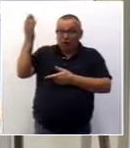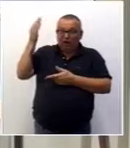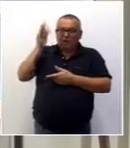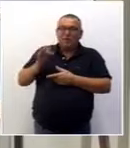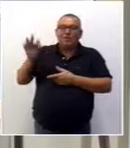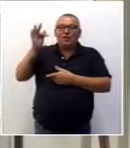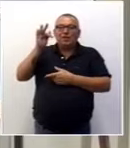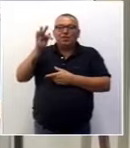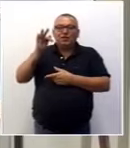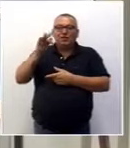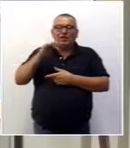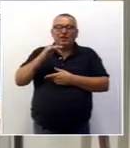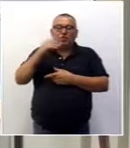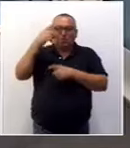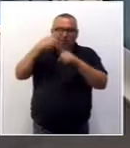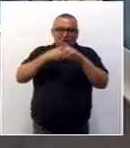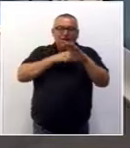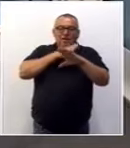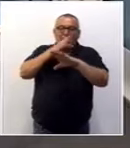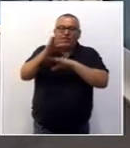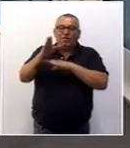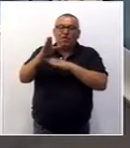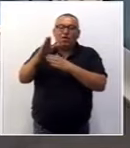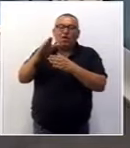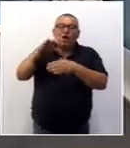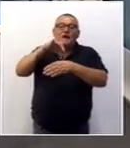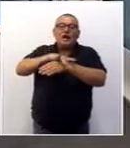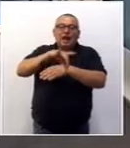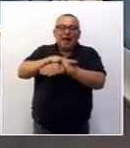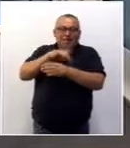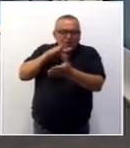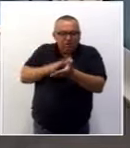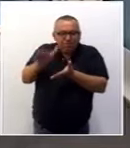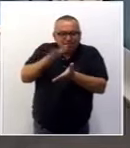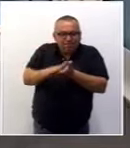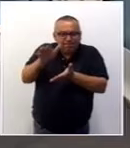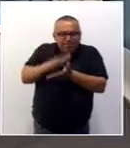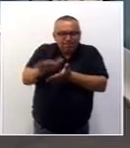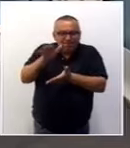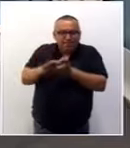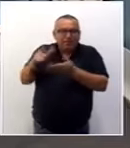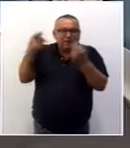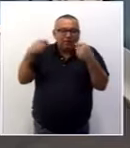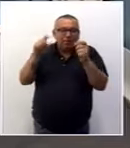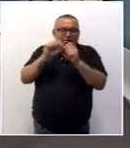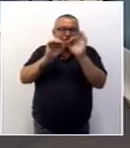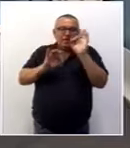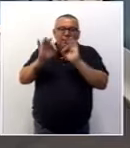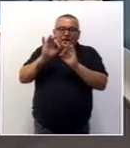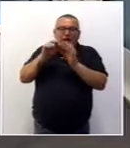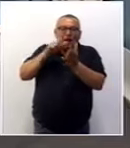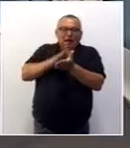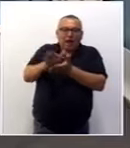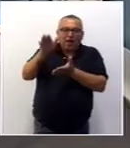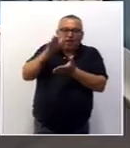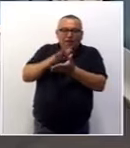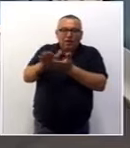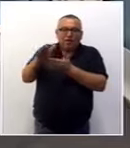faculdade, que uma vez ele foi numa gráfica, desses jornais grandes aí, porque eles precisavam alinhar a gráfica, porque